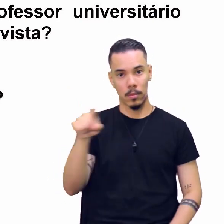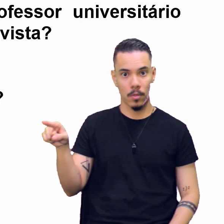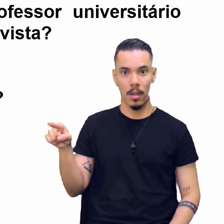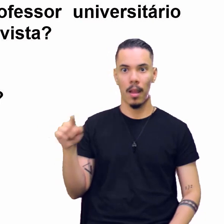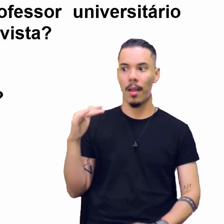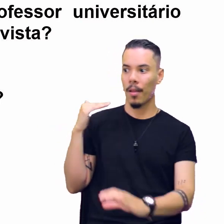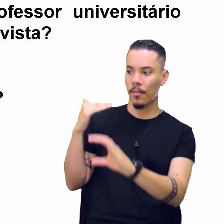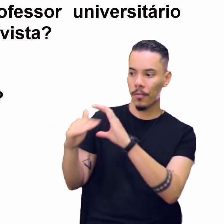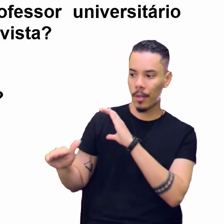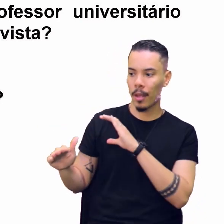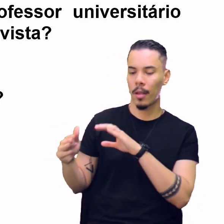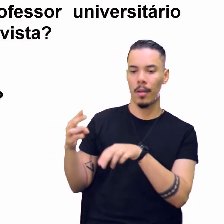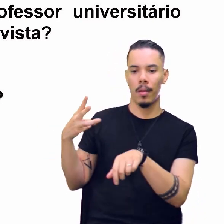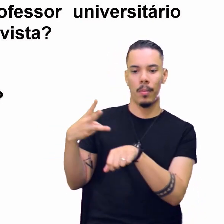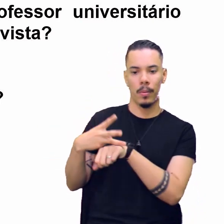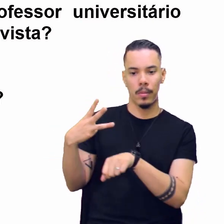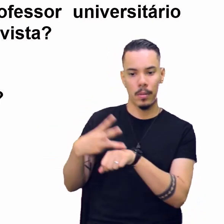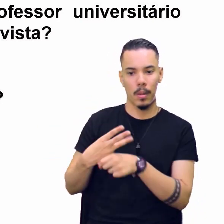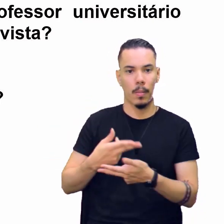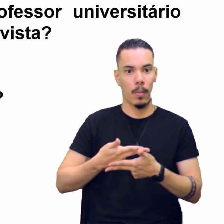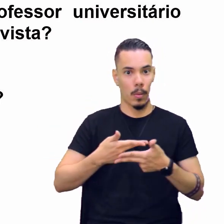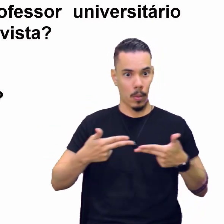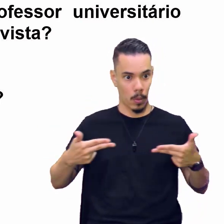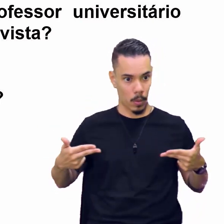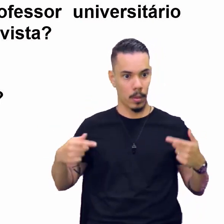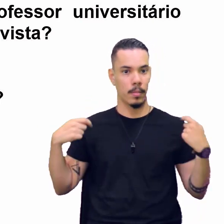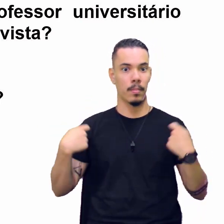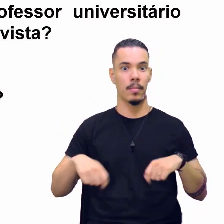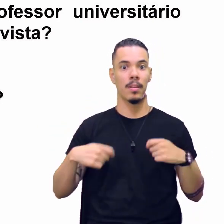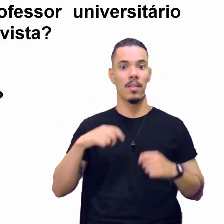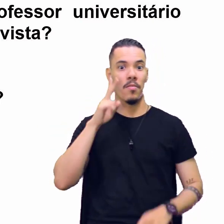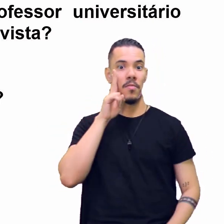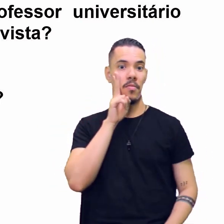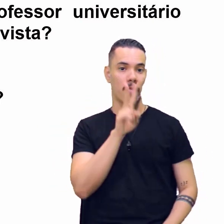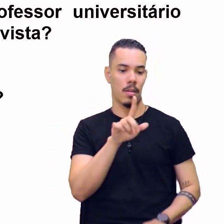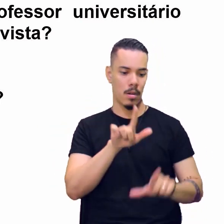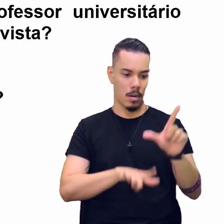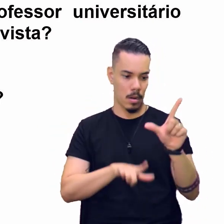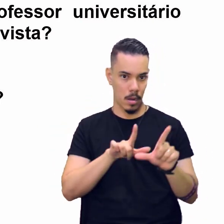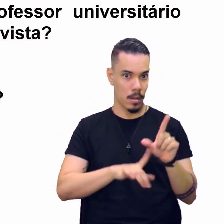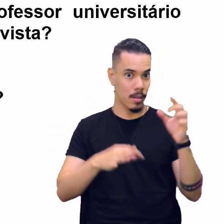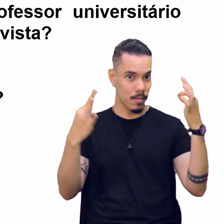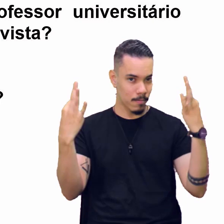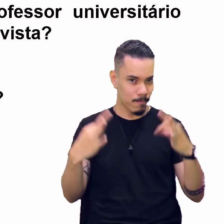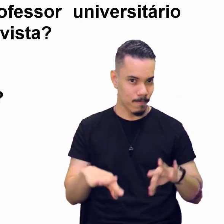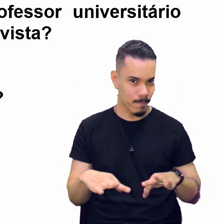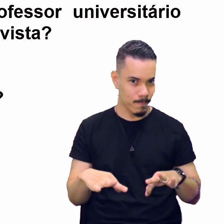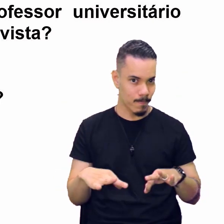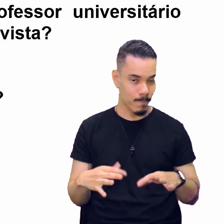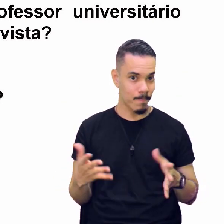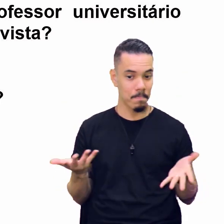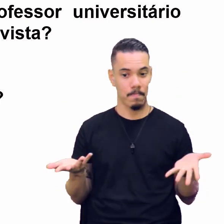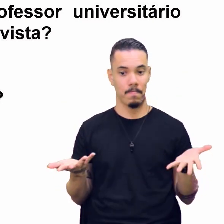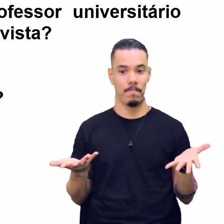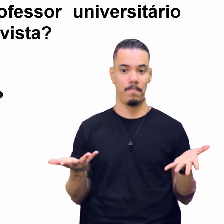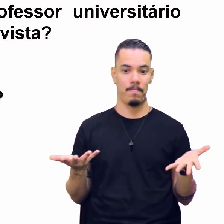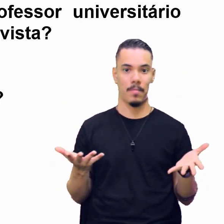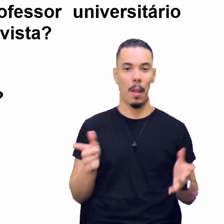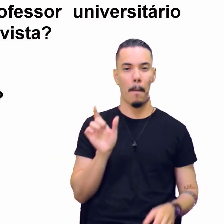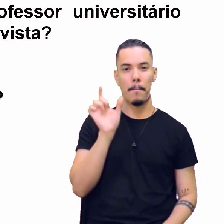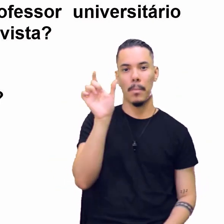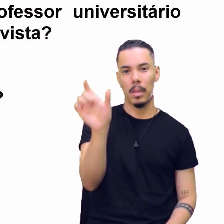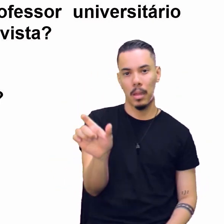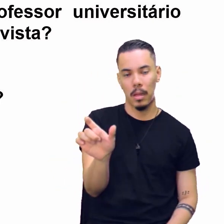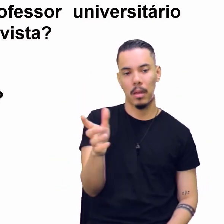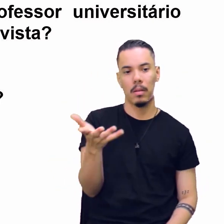enviar mensagem para alguém, você observa se a ortografia está realmente correta, se a palavra que você enviou,